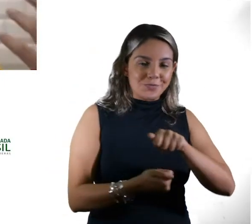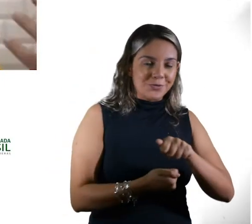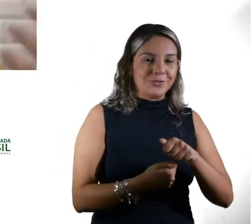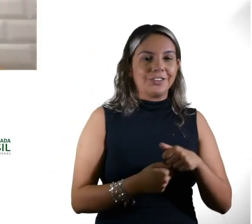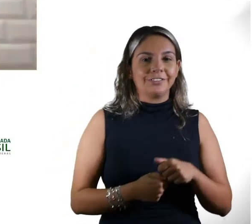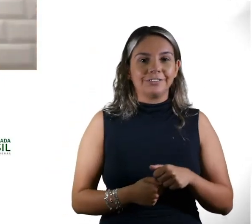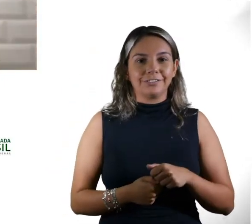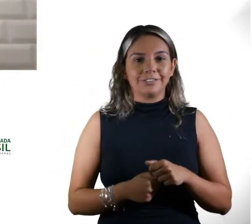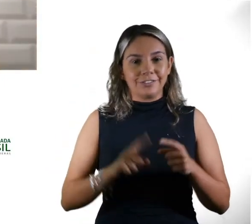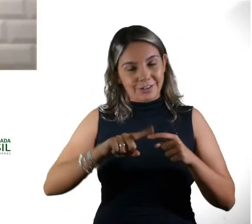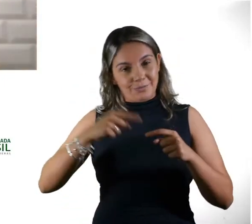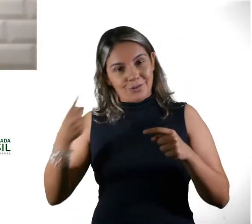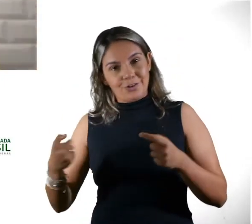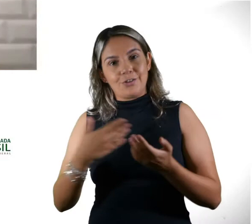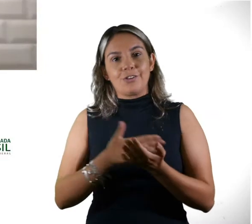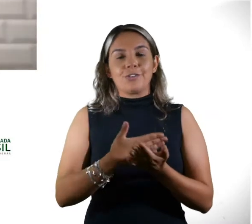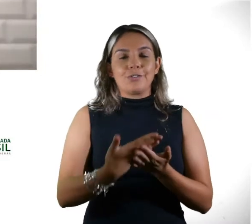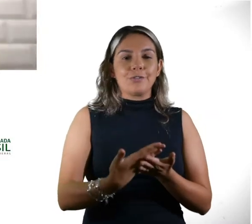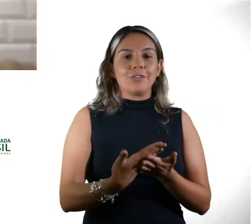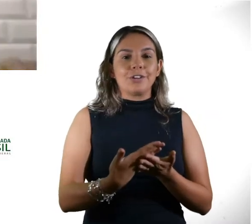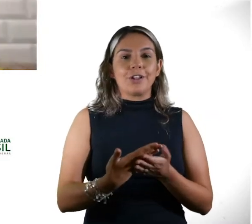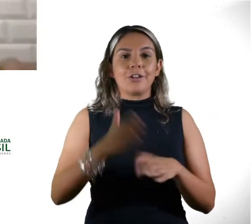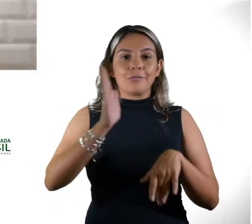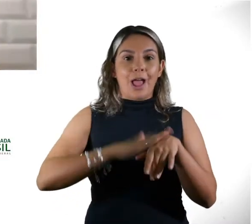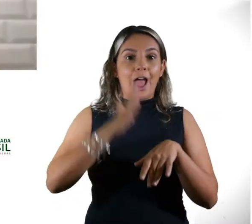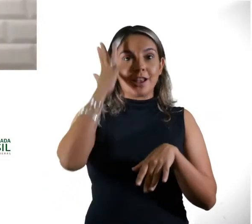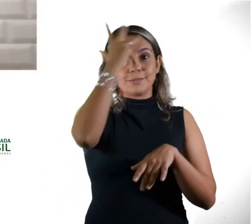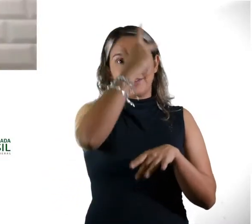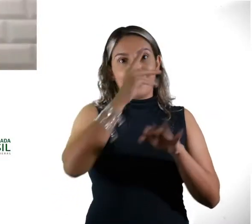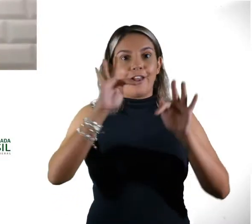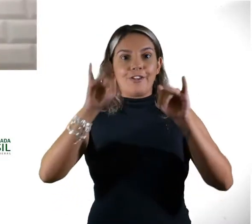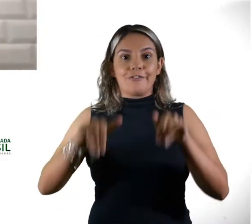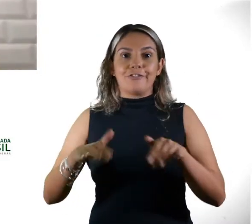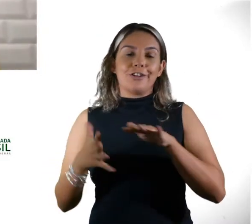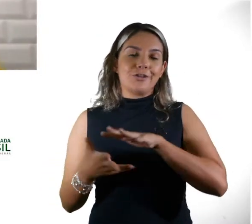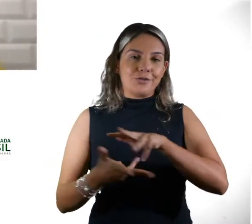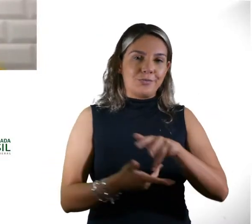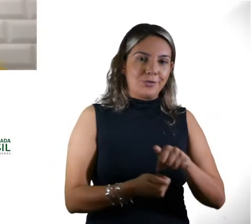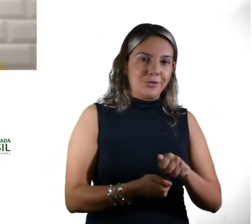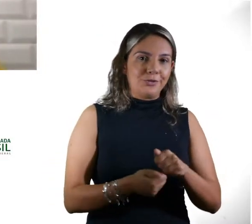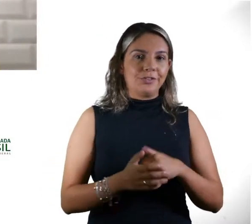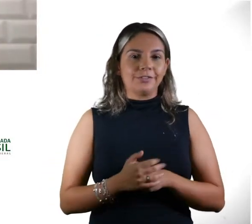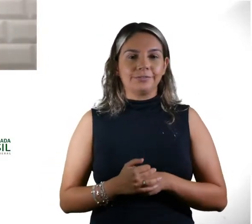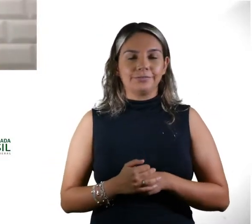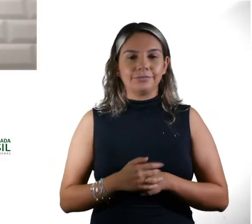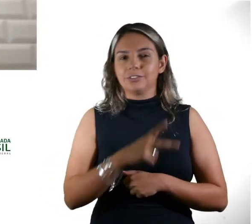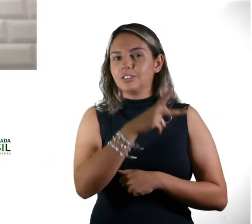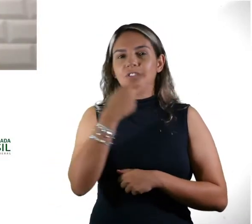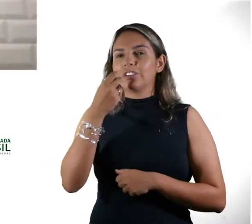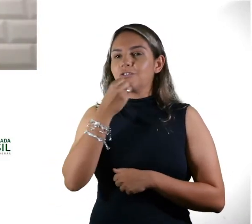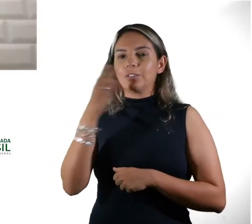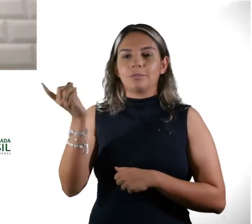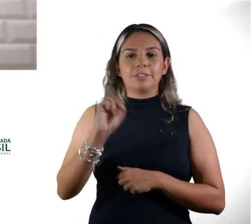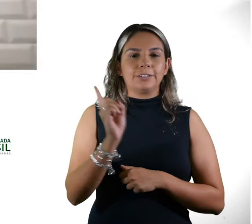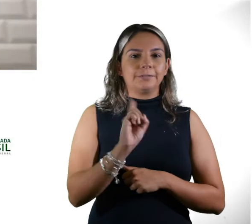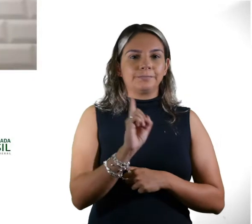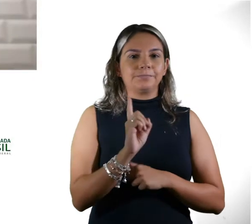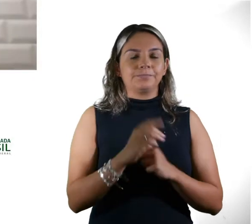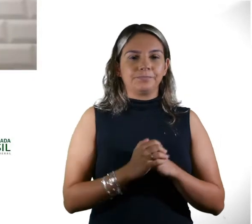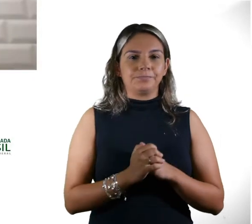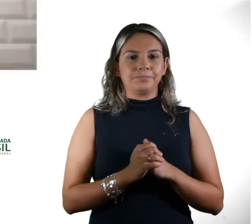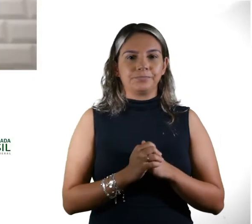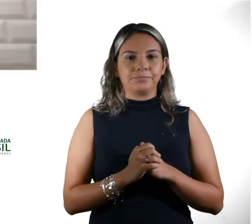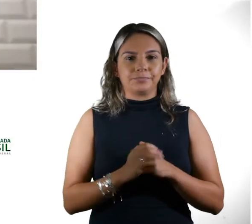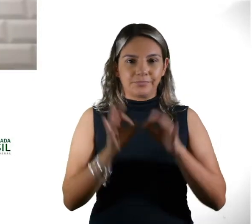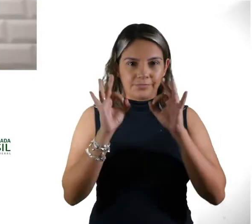belo eclipse do mundo. E foi a partir daí que me surgiu o mais belo fim do mundo. Não é? Mas não foi